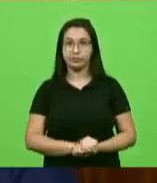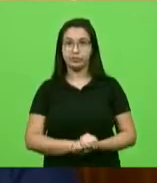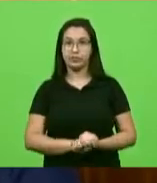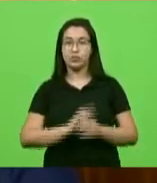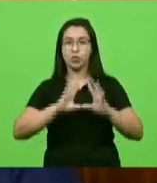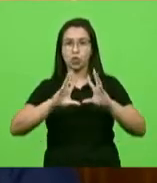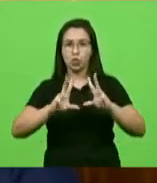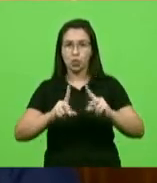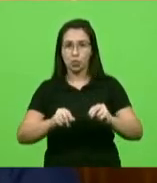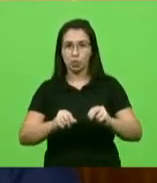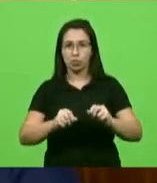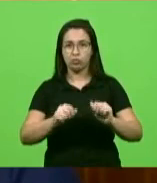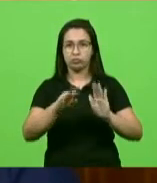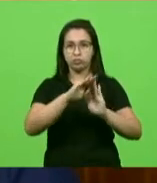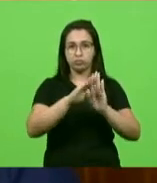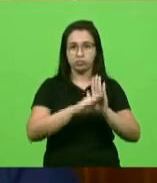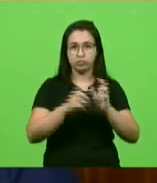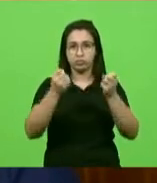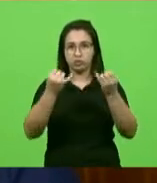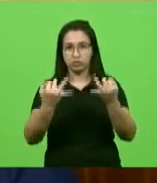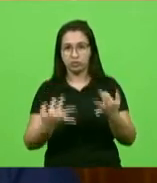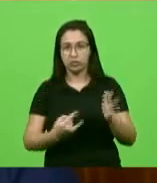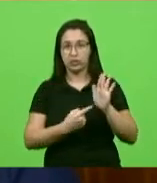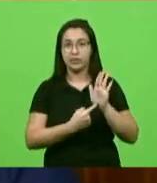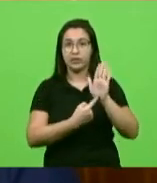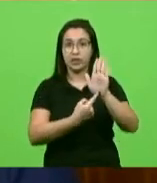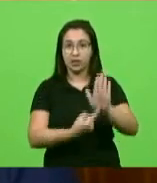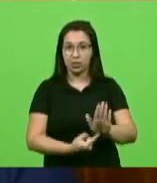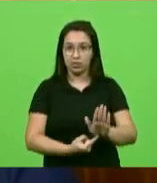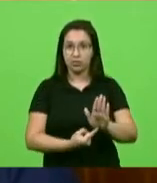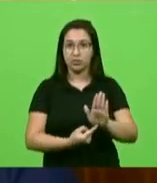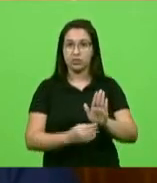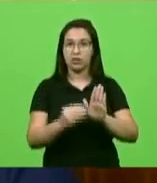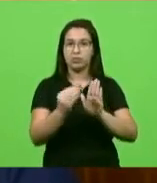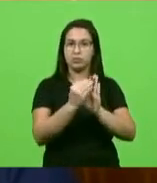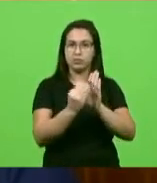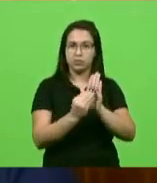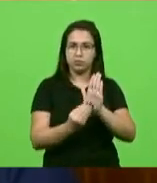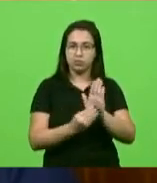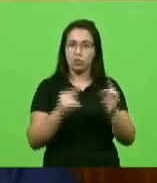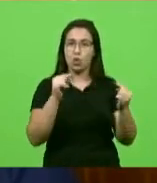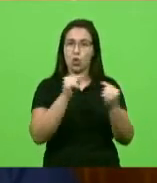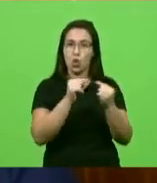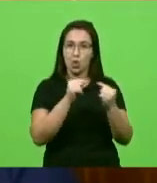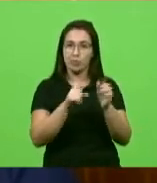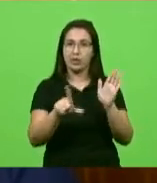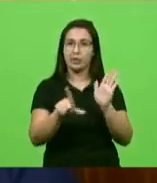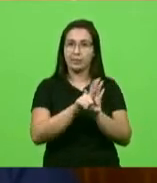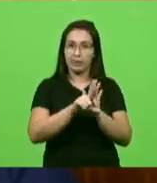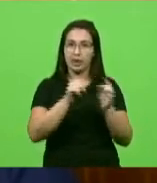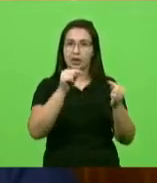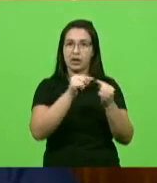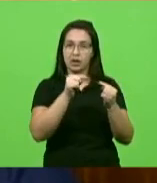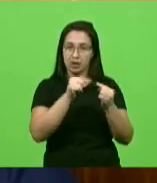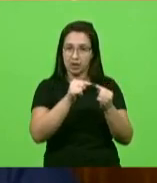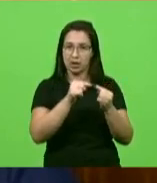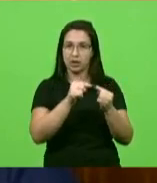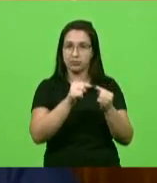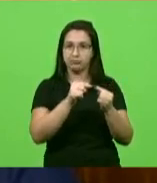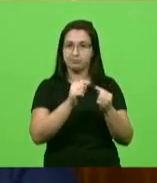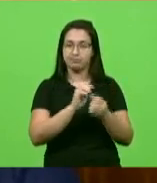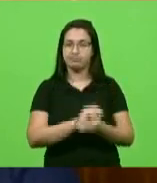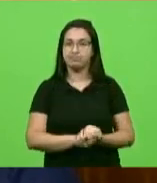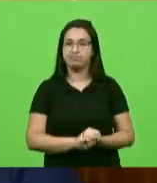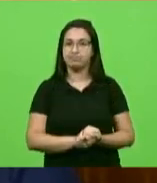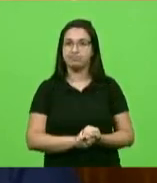Por todo o exposto, a denúncia apresentada preenche os pressupostos e requisitos formais exigidos pela legislação